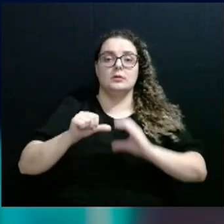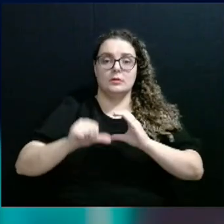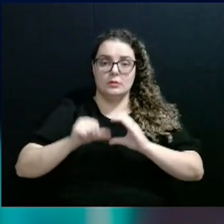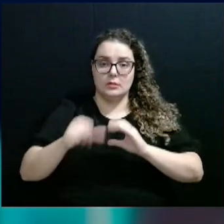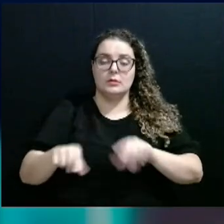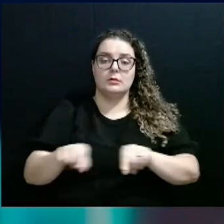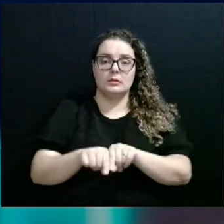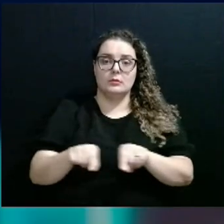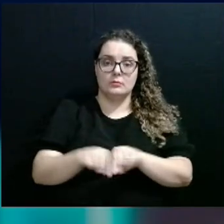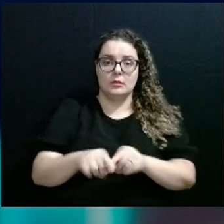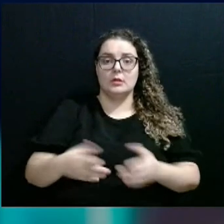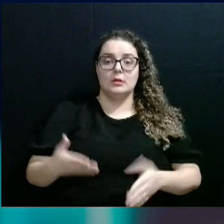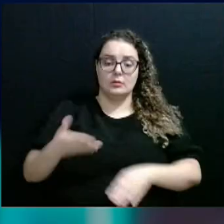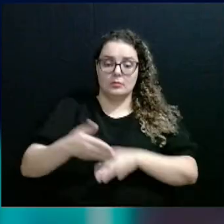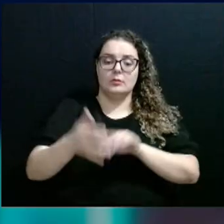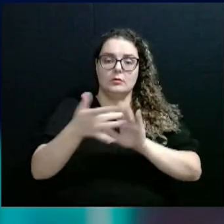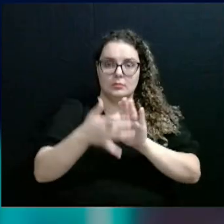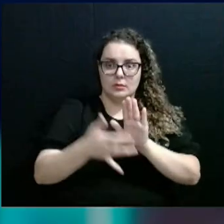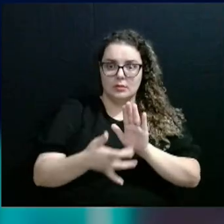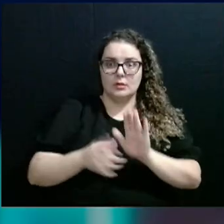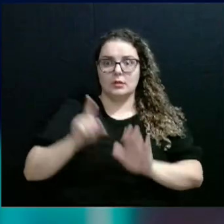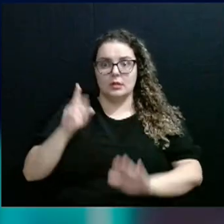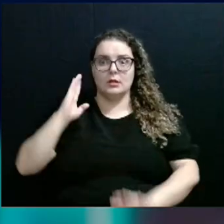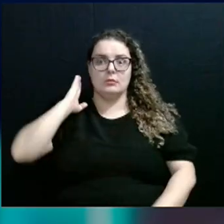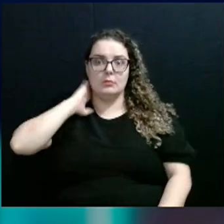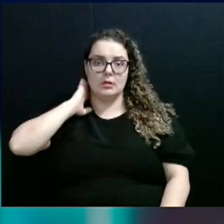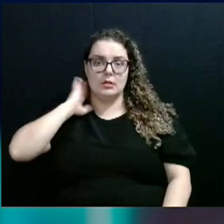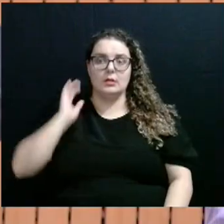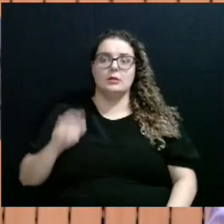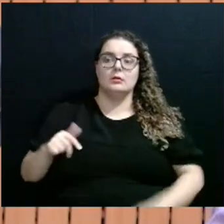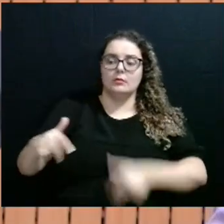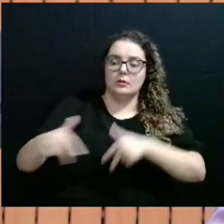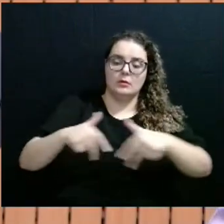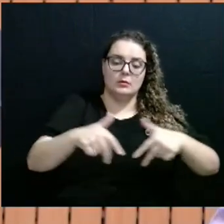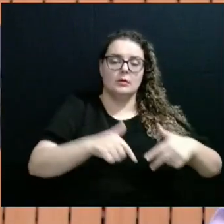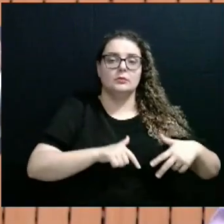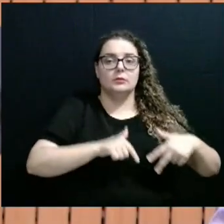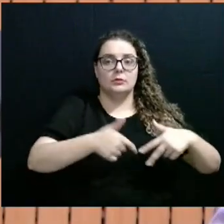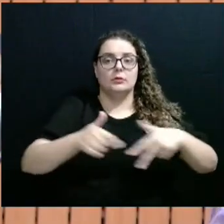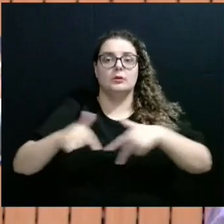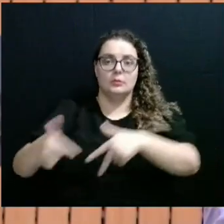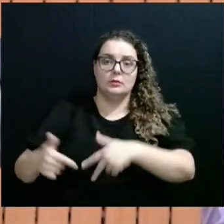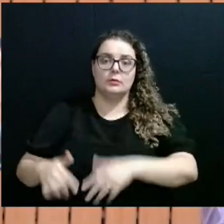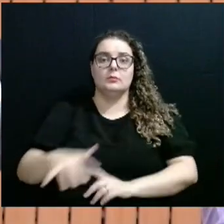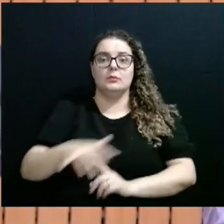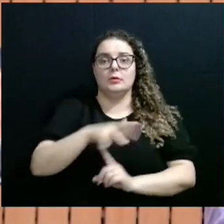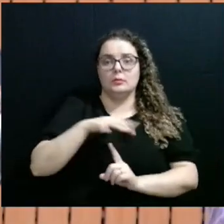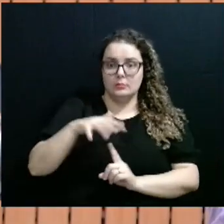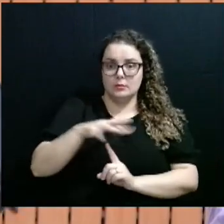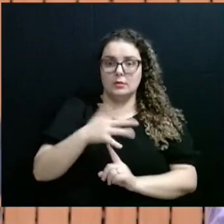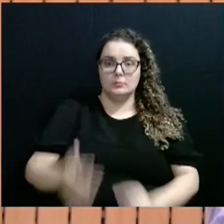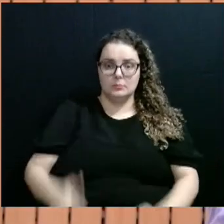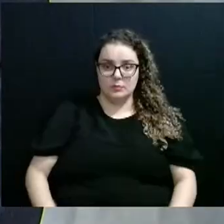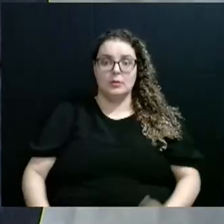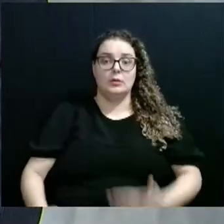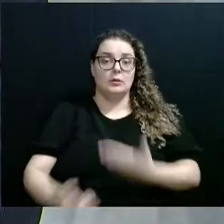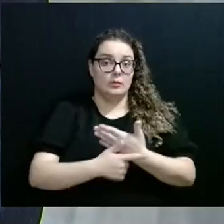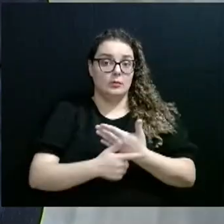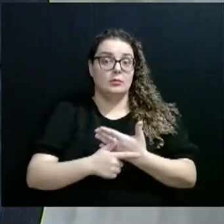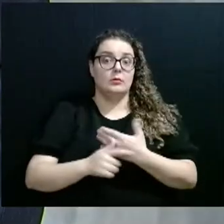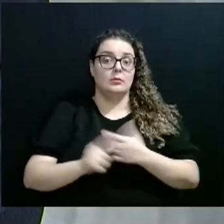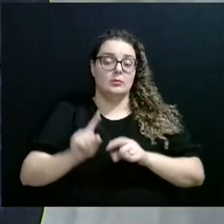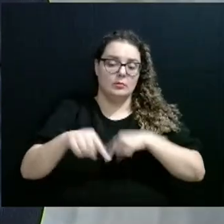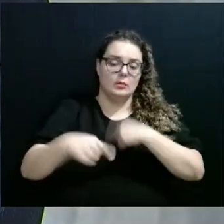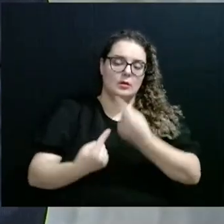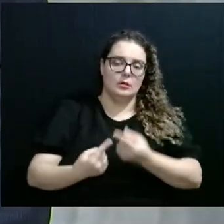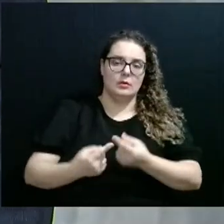com a presença de especialistas em meio ambiente. O vereador falou ainda sobre o papel da comissão para o próximo ano. É um